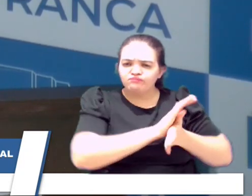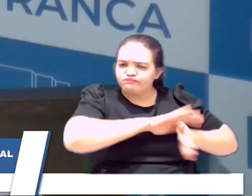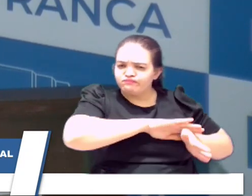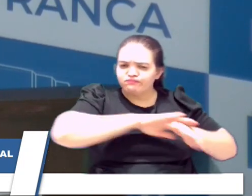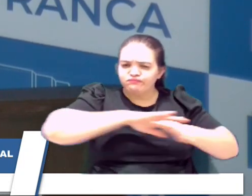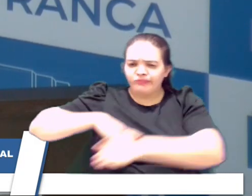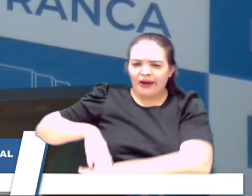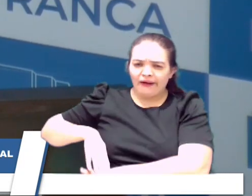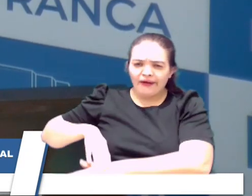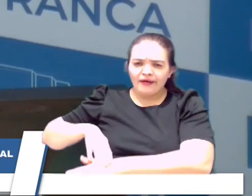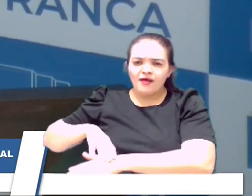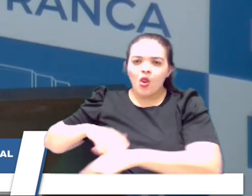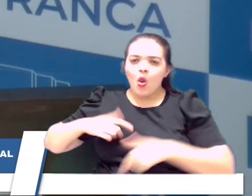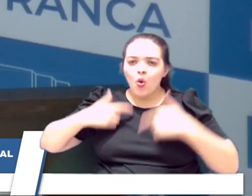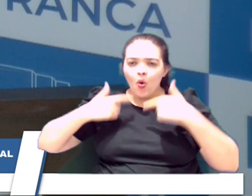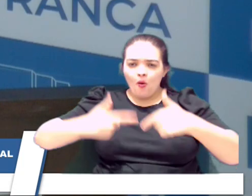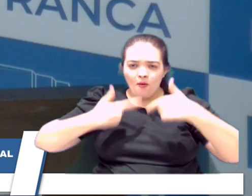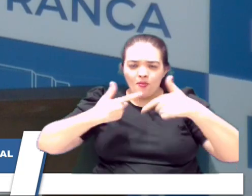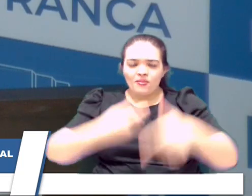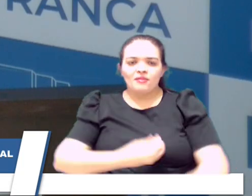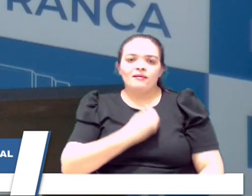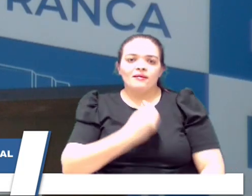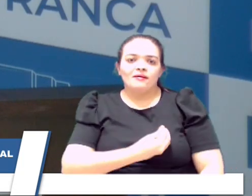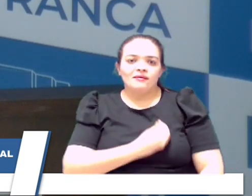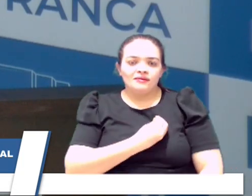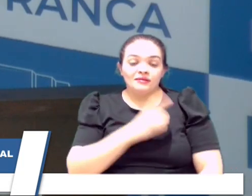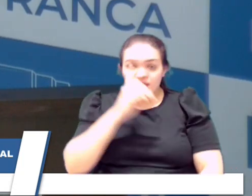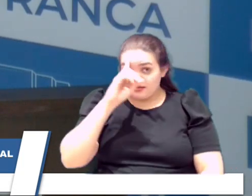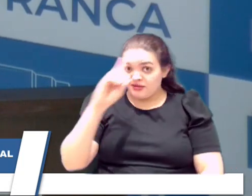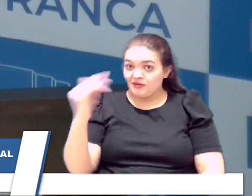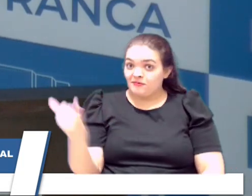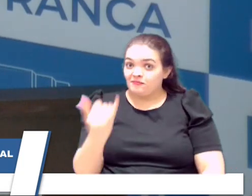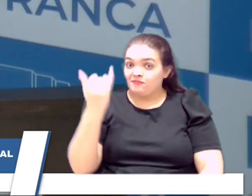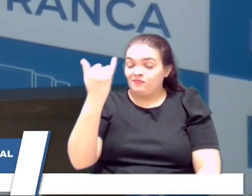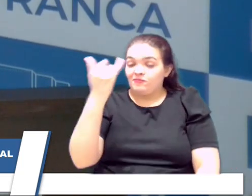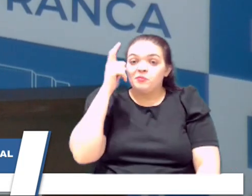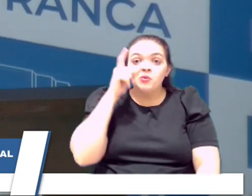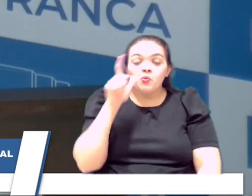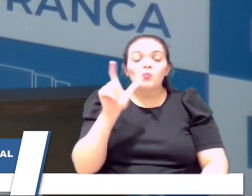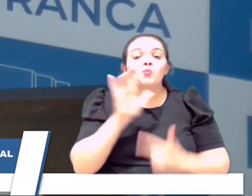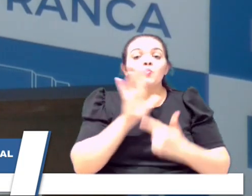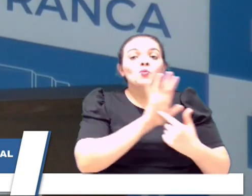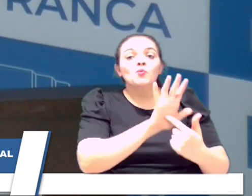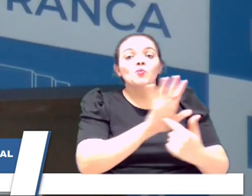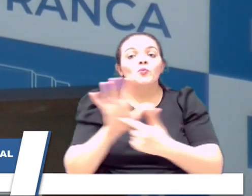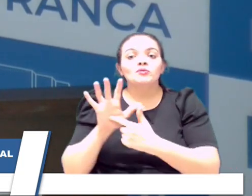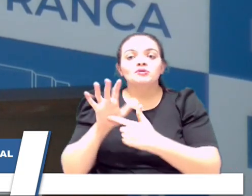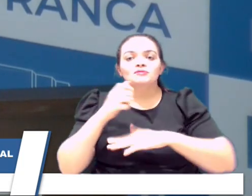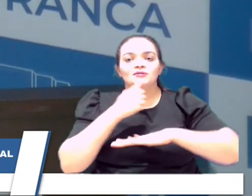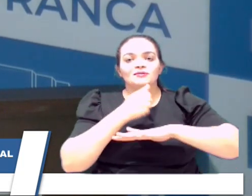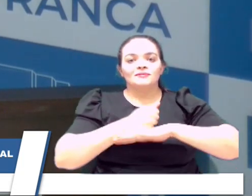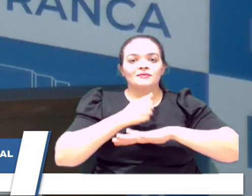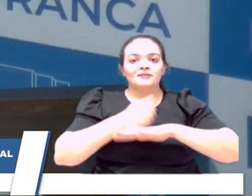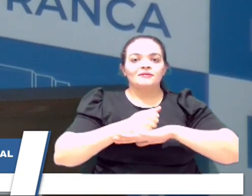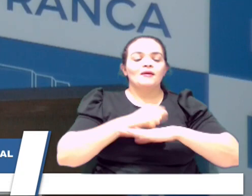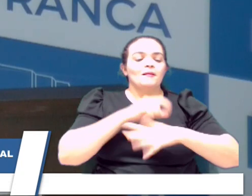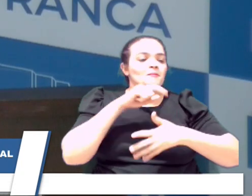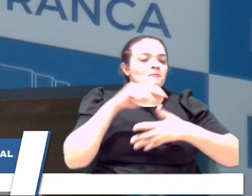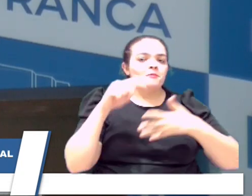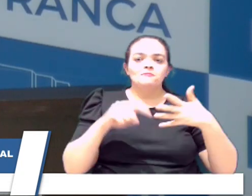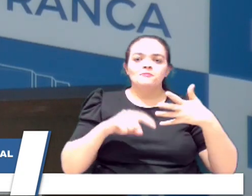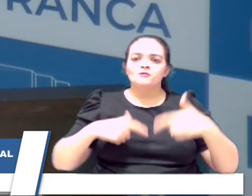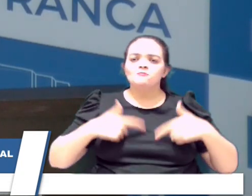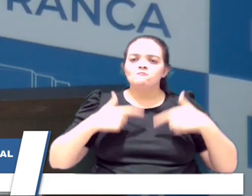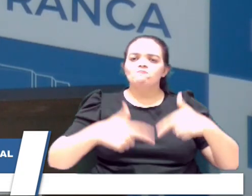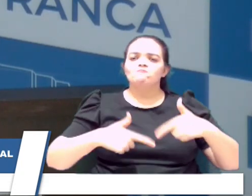vida. Então, hoje é um dia muito importante para a gente conseguir mostrar para Franca que tem coisas que só essa luta